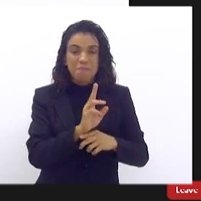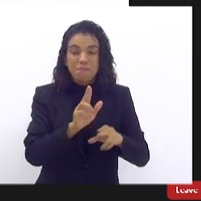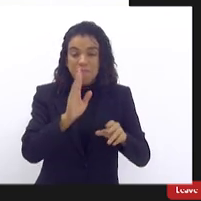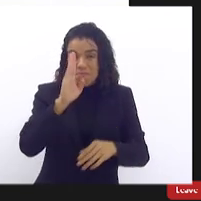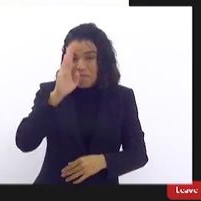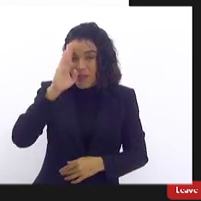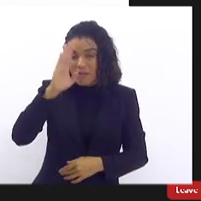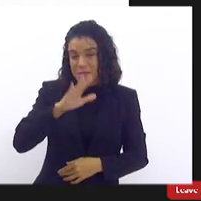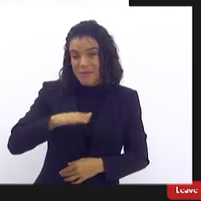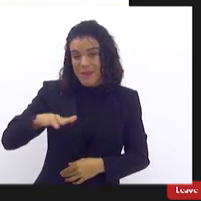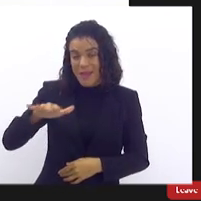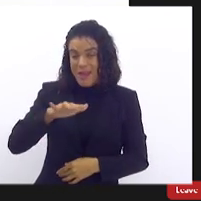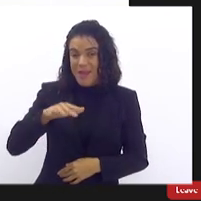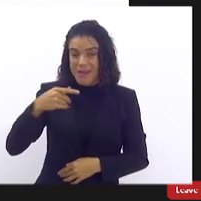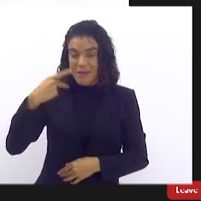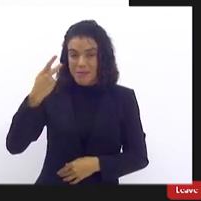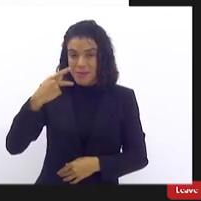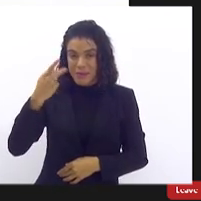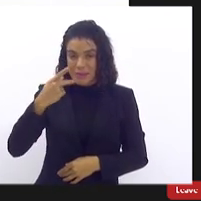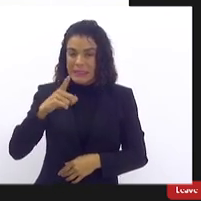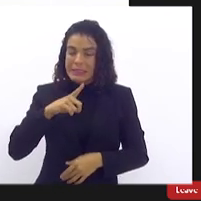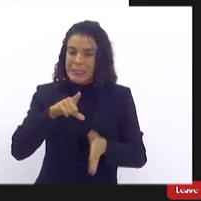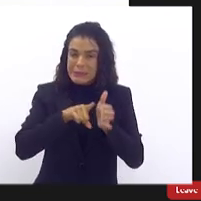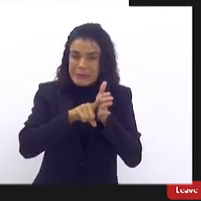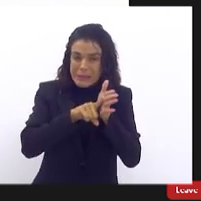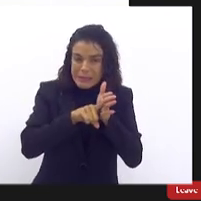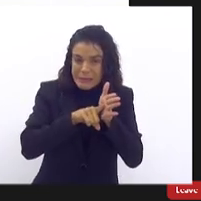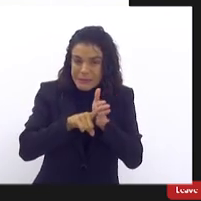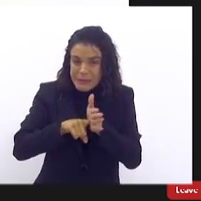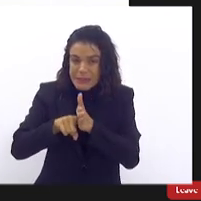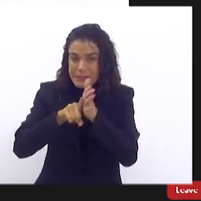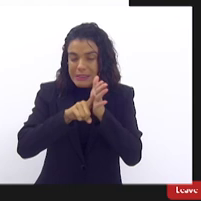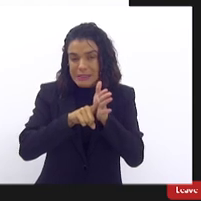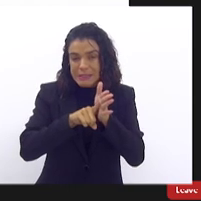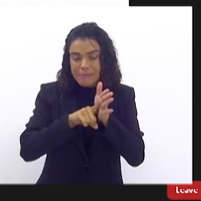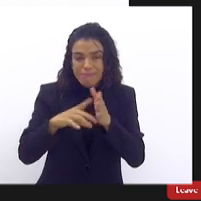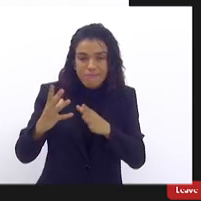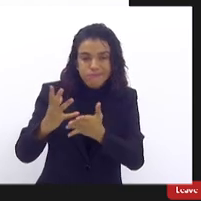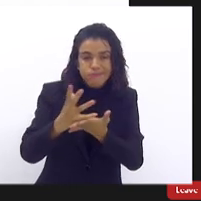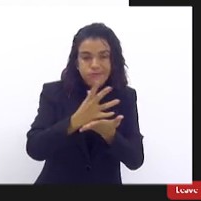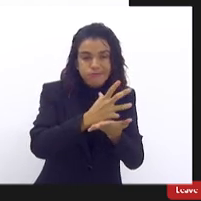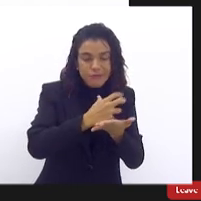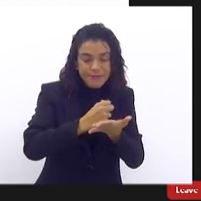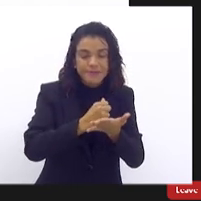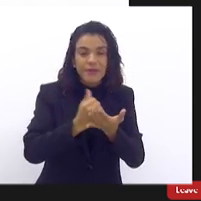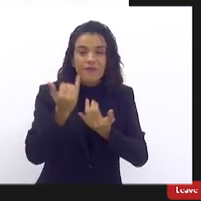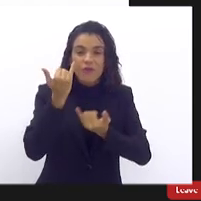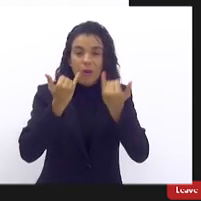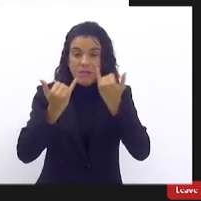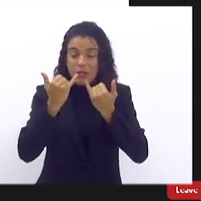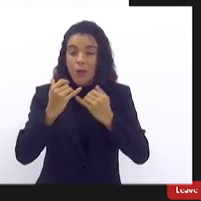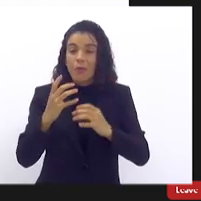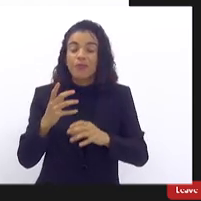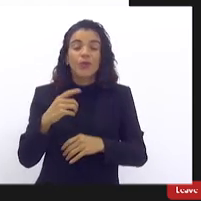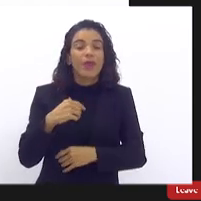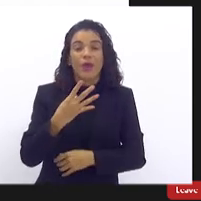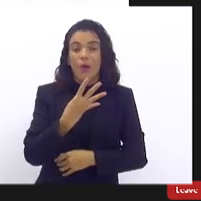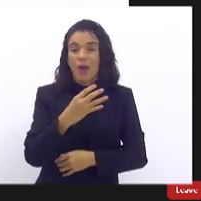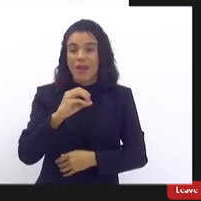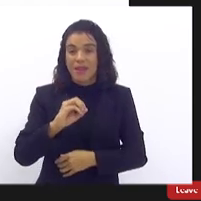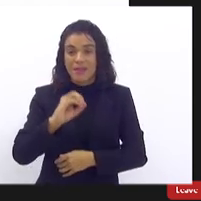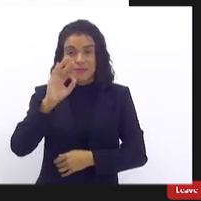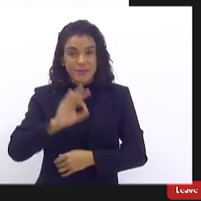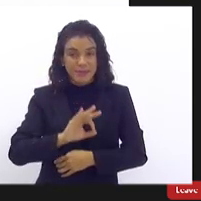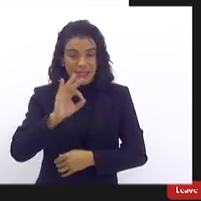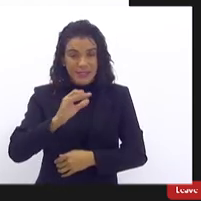né? Tem um dado que essa pesquisa do CID traz também que eu acho importante, que é que cerca de 40% das pessoas que